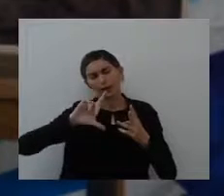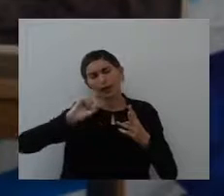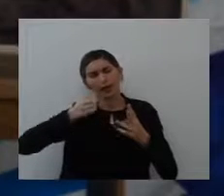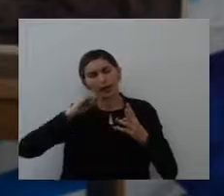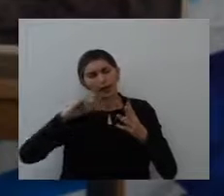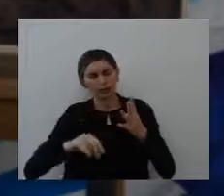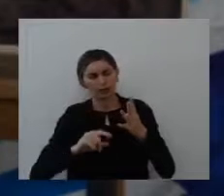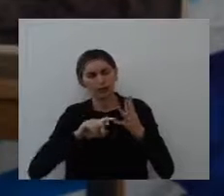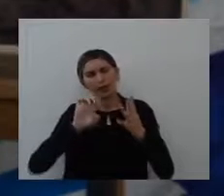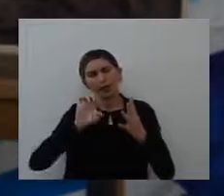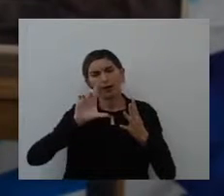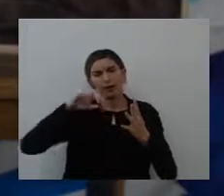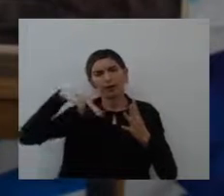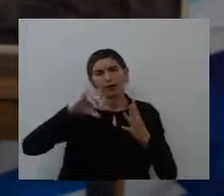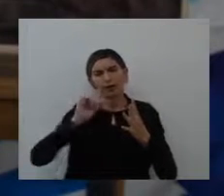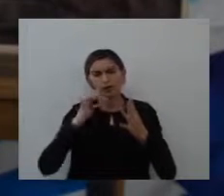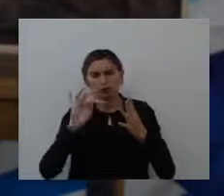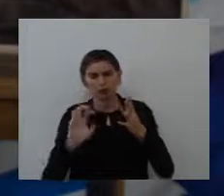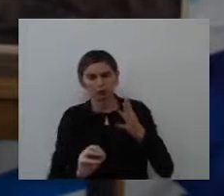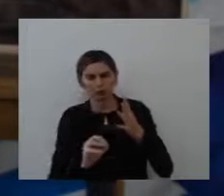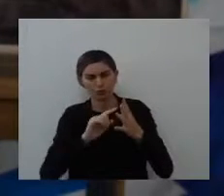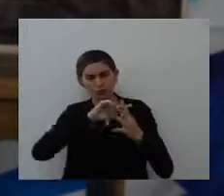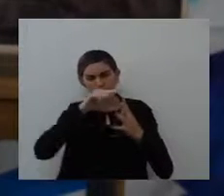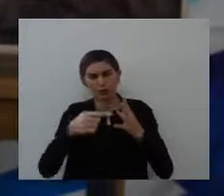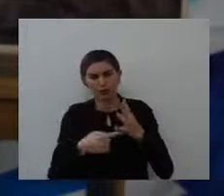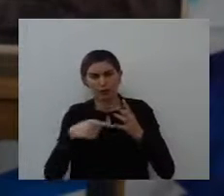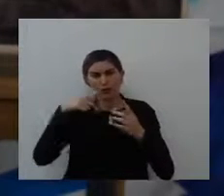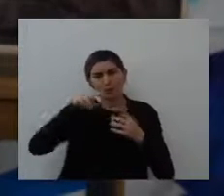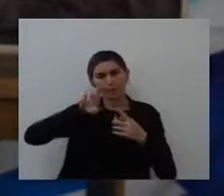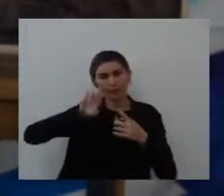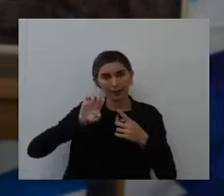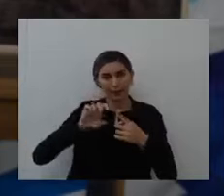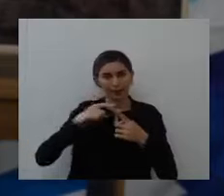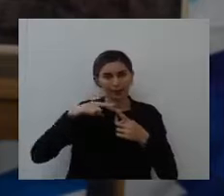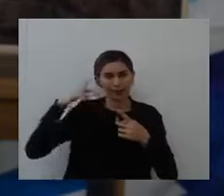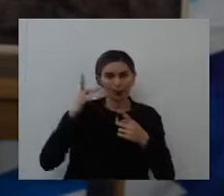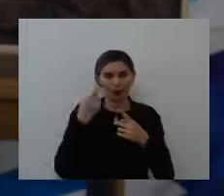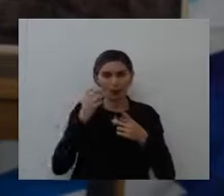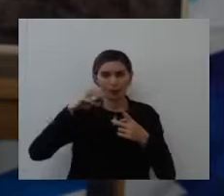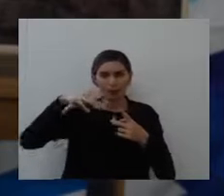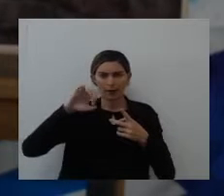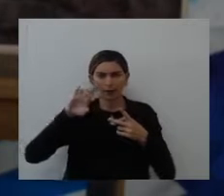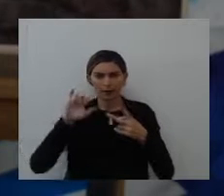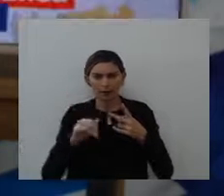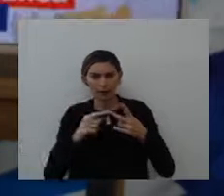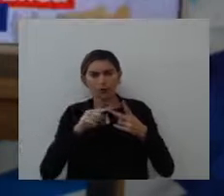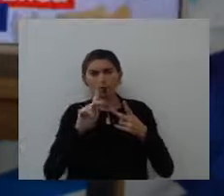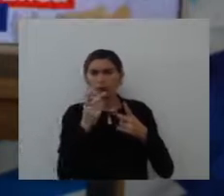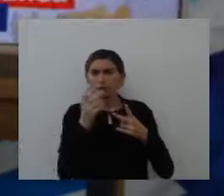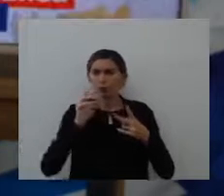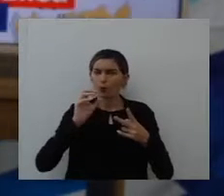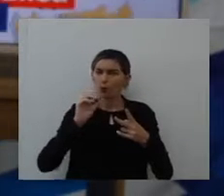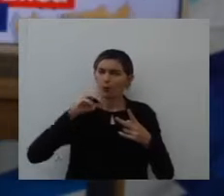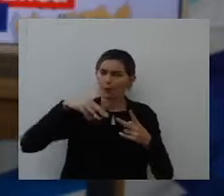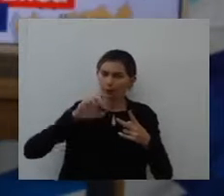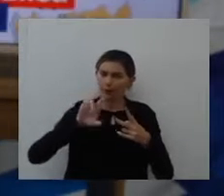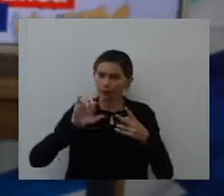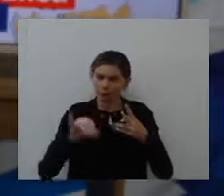e helenístico. Repete. Pré-homérico, homérico,